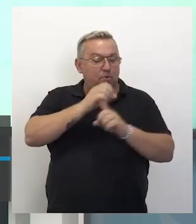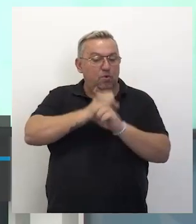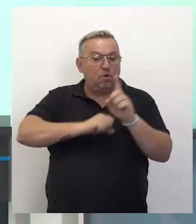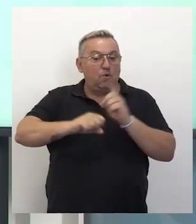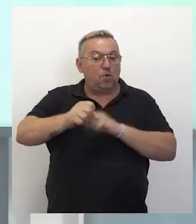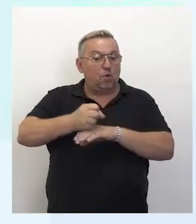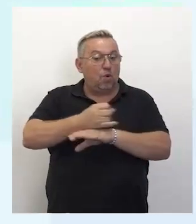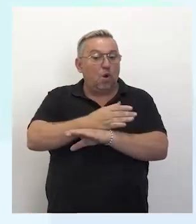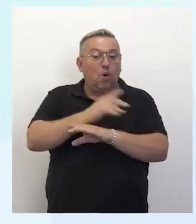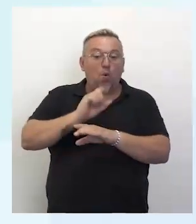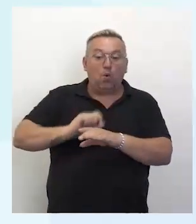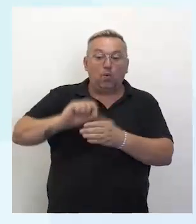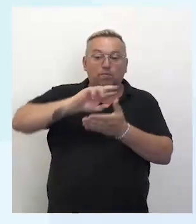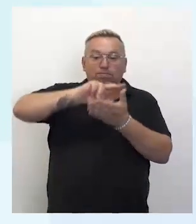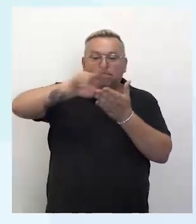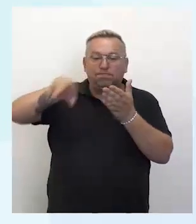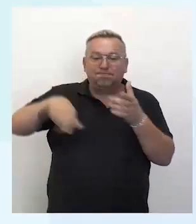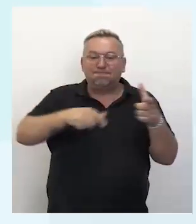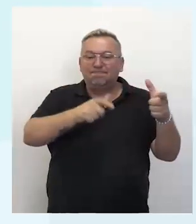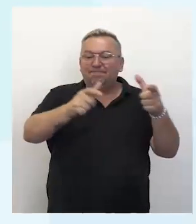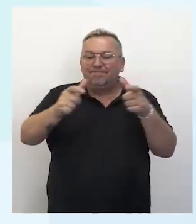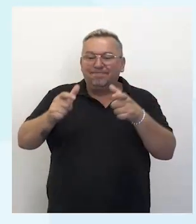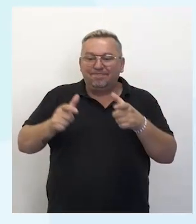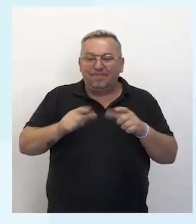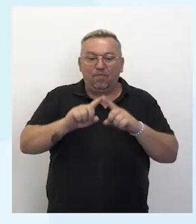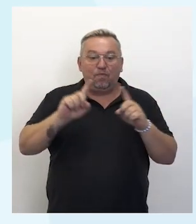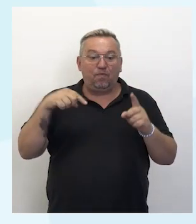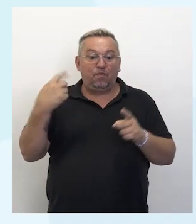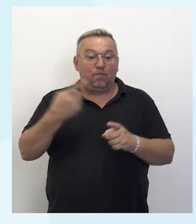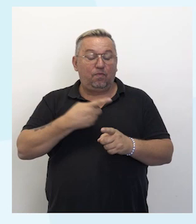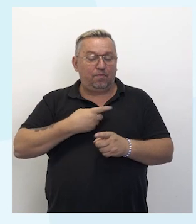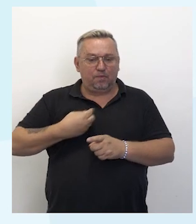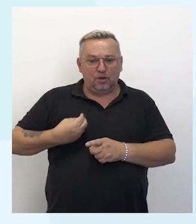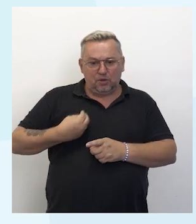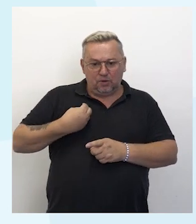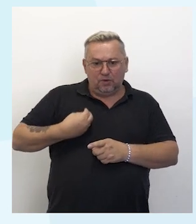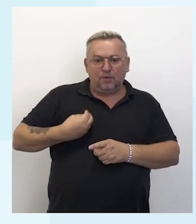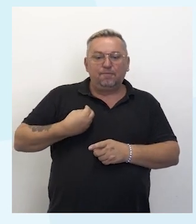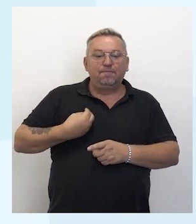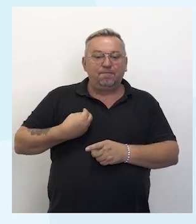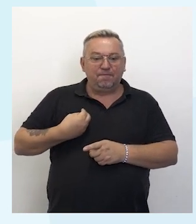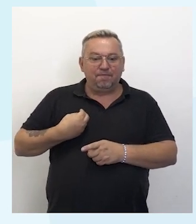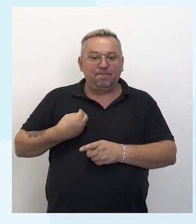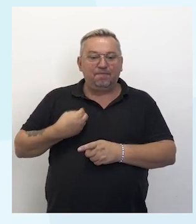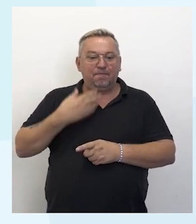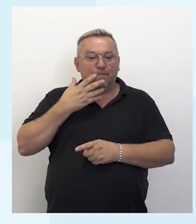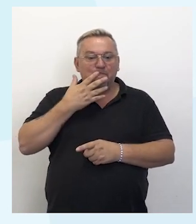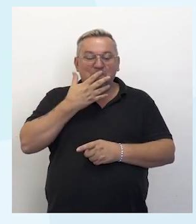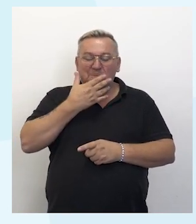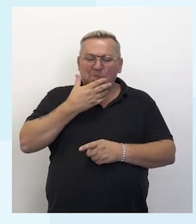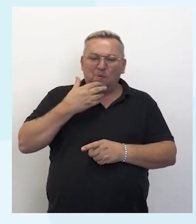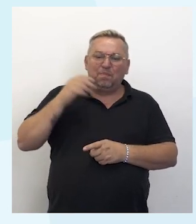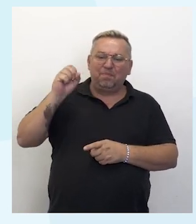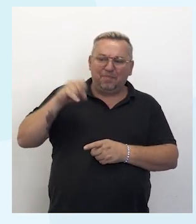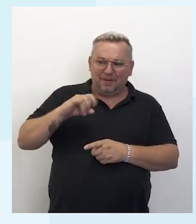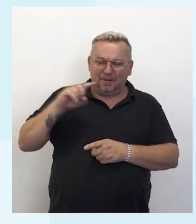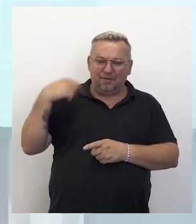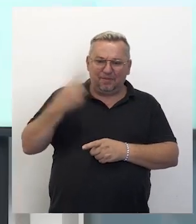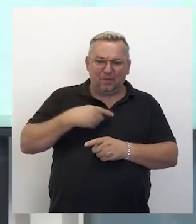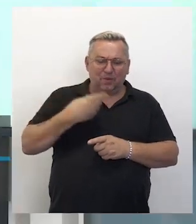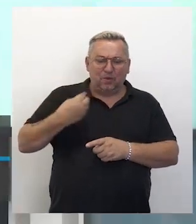focando no quê? Nos diferentes espaços nos quais nos encontramos ao longo de nossa vida. Sim, nós ocupamos